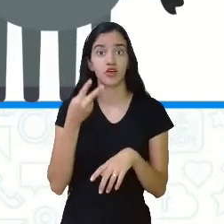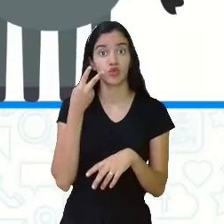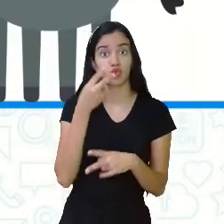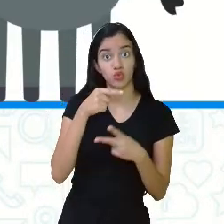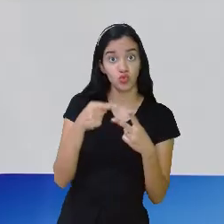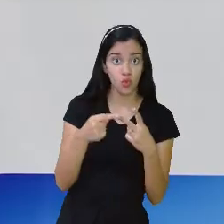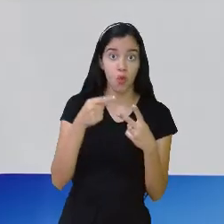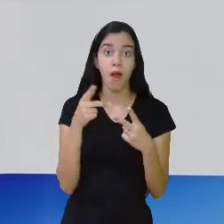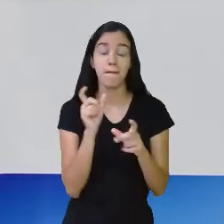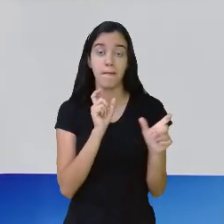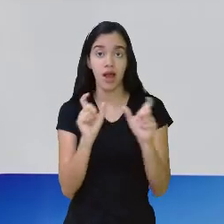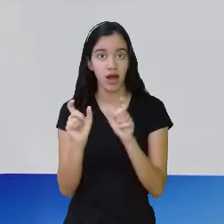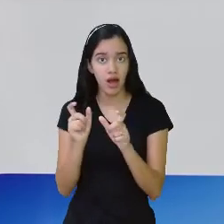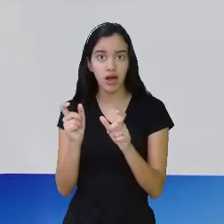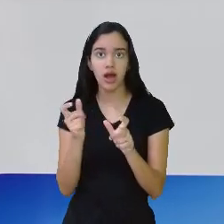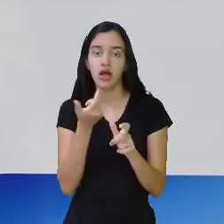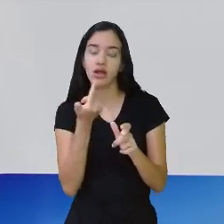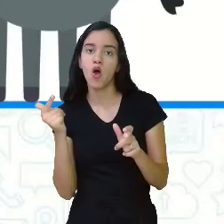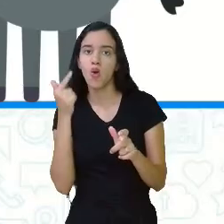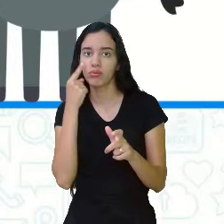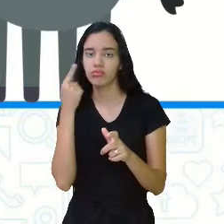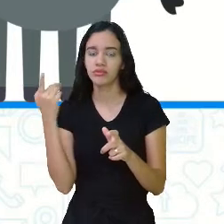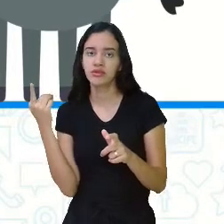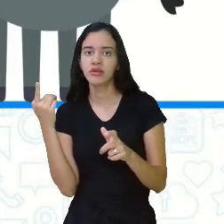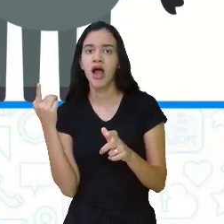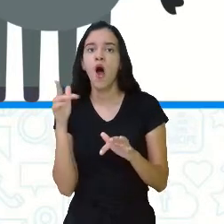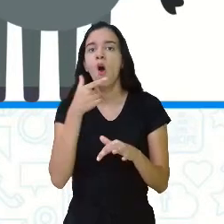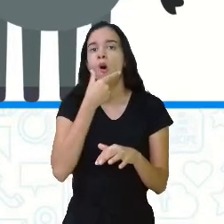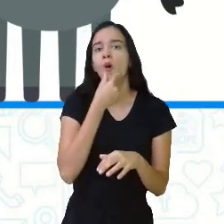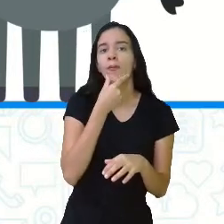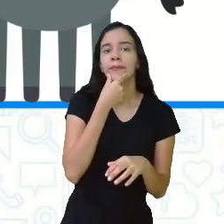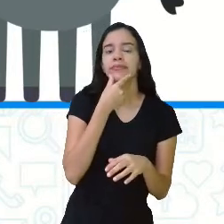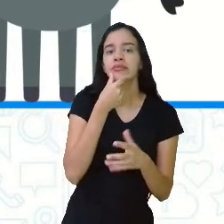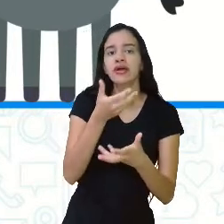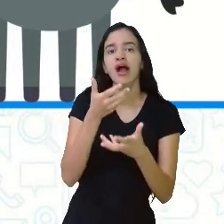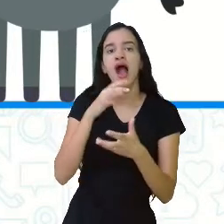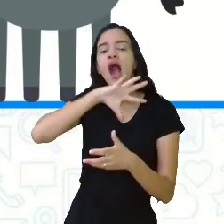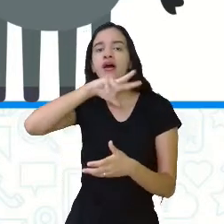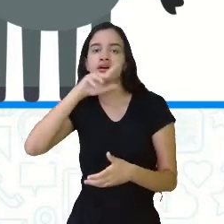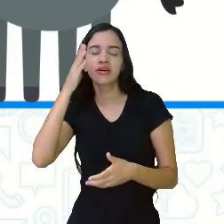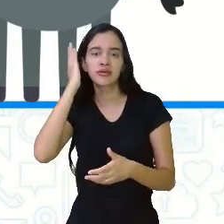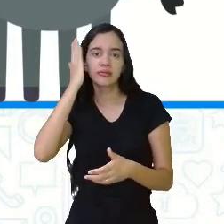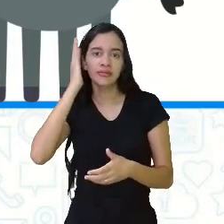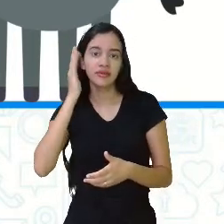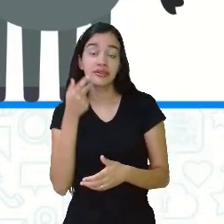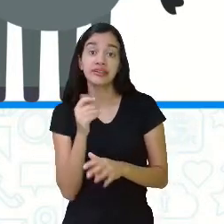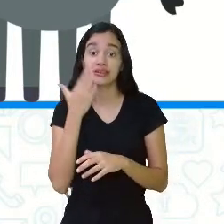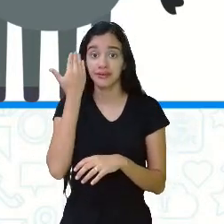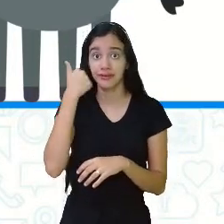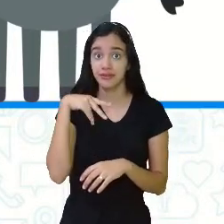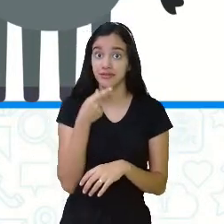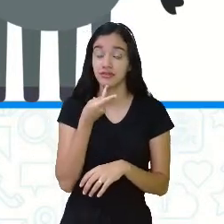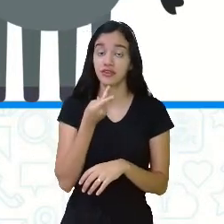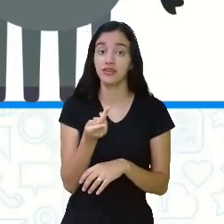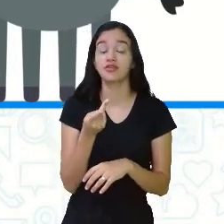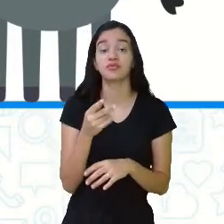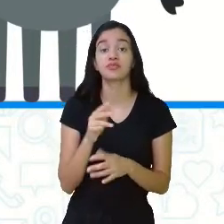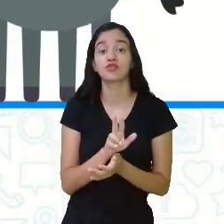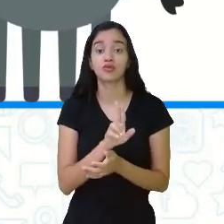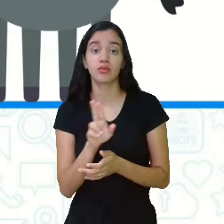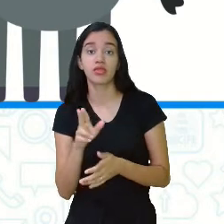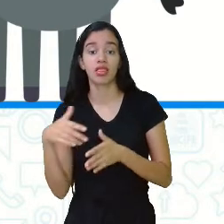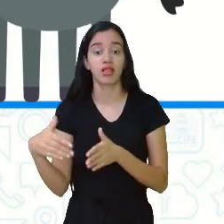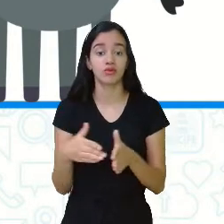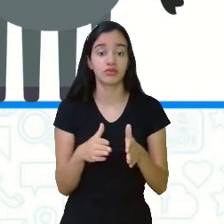que rimam. Nessa outra estrofe diz o seguinte: o menino quer um burrinho que saiba dizer o nome dos rios,